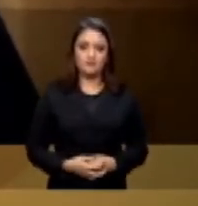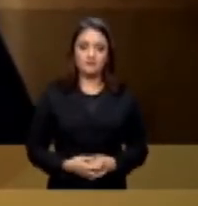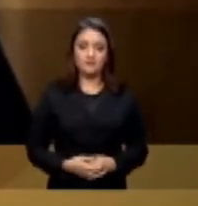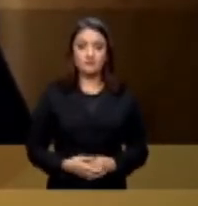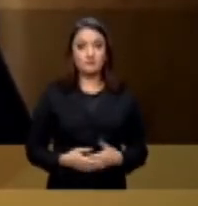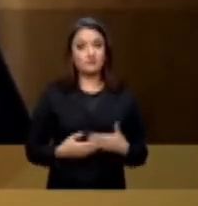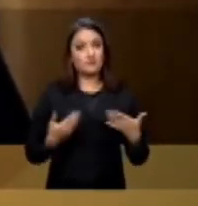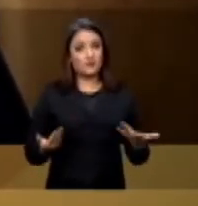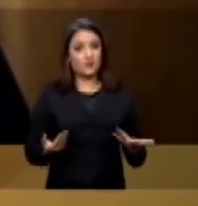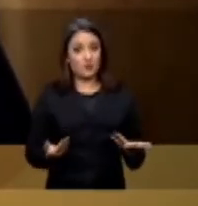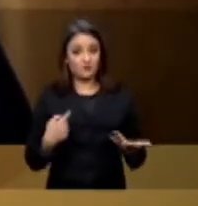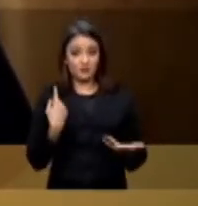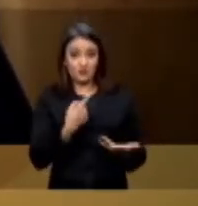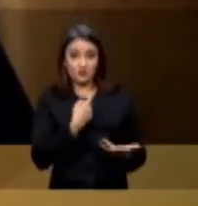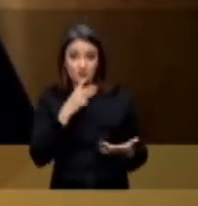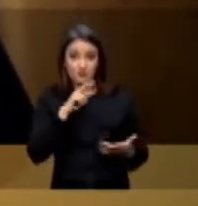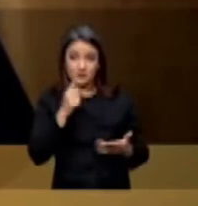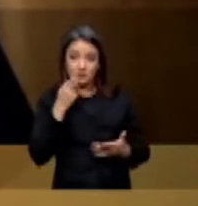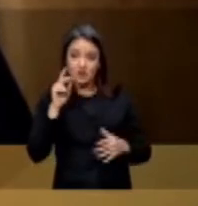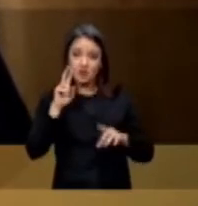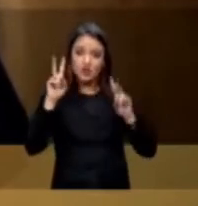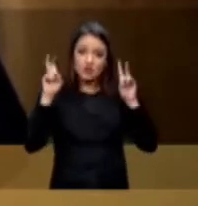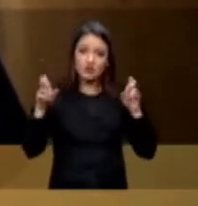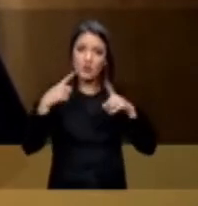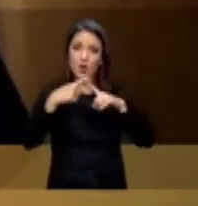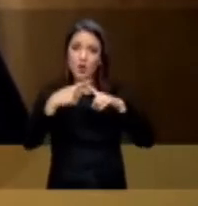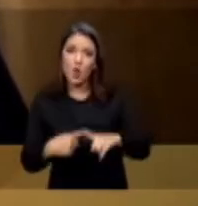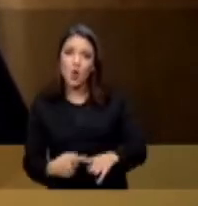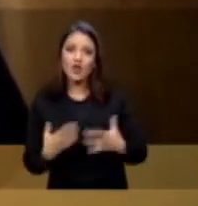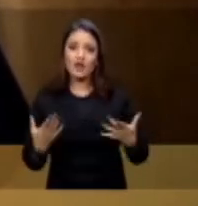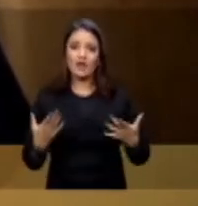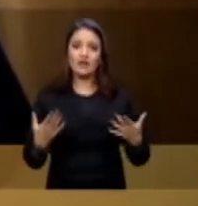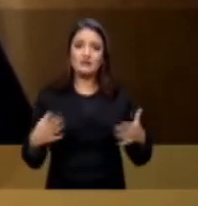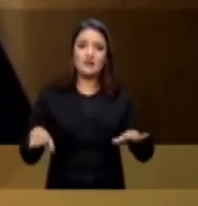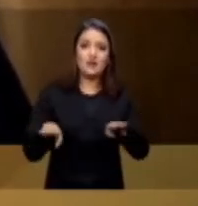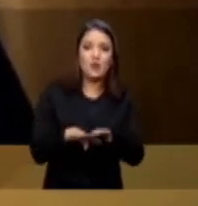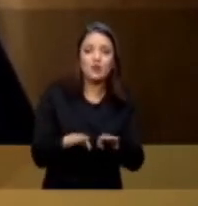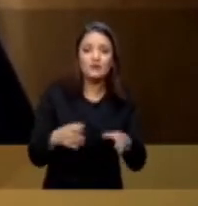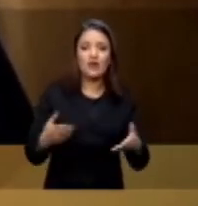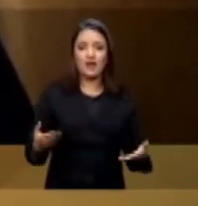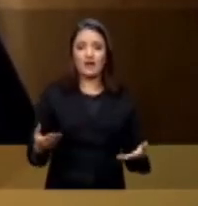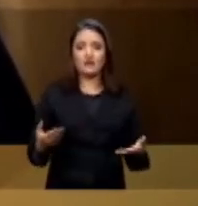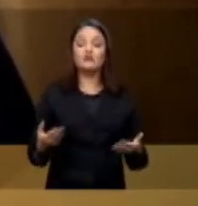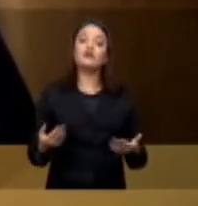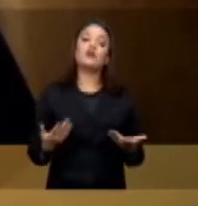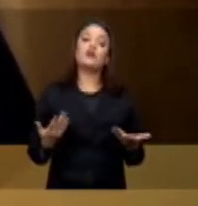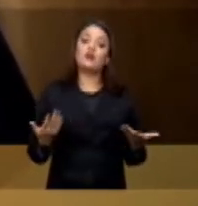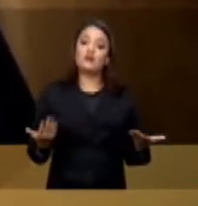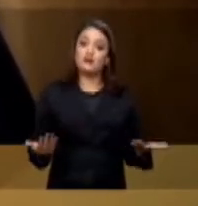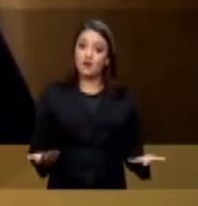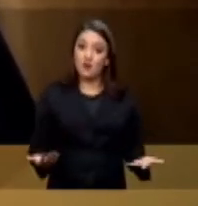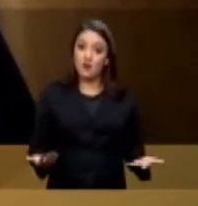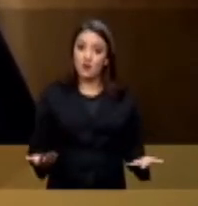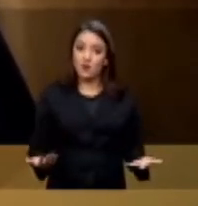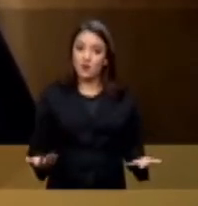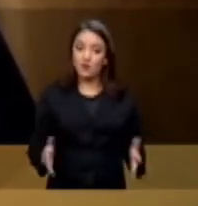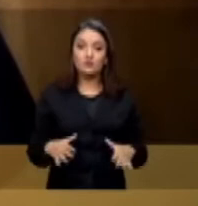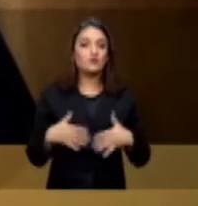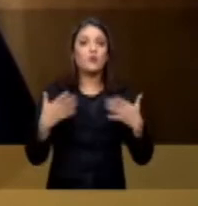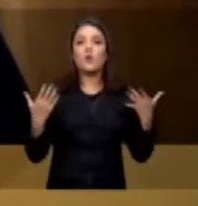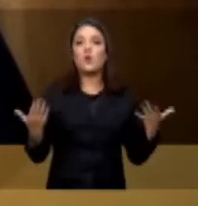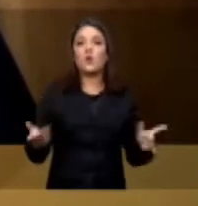Indiscutivelmente, se vamos tratar de concorrência, igualdade, favorecimento, entre os meios